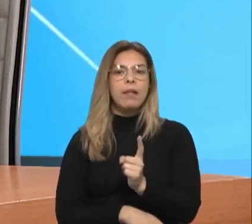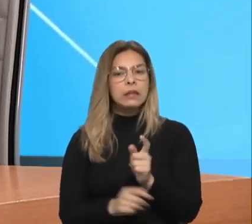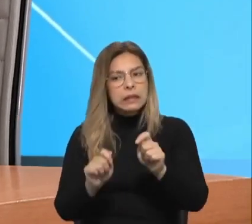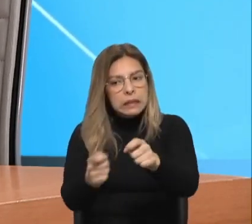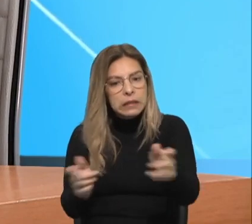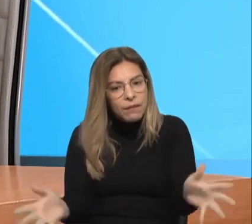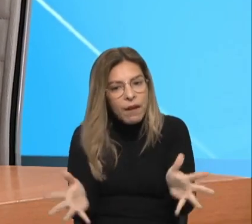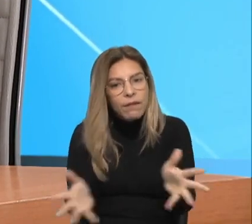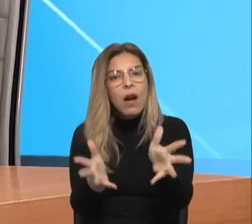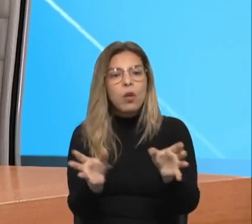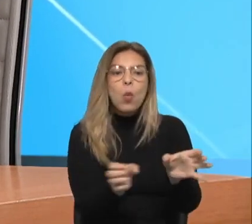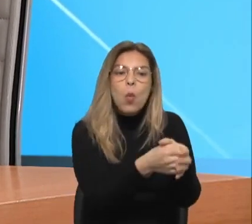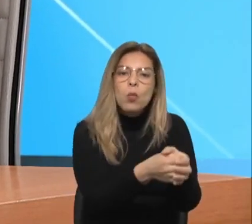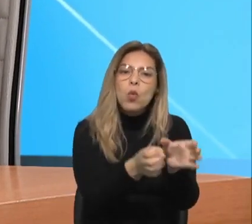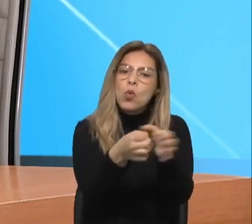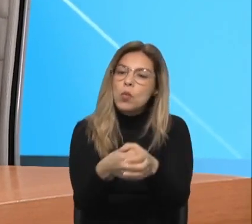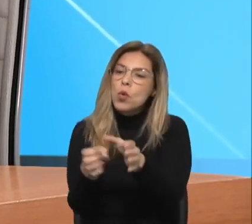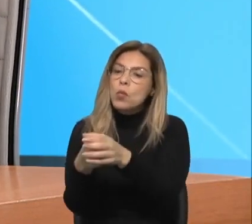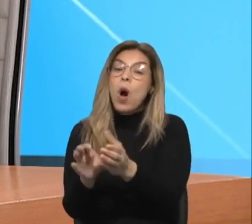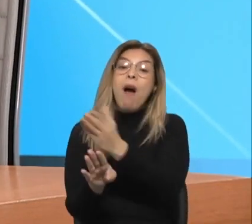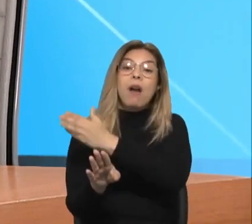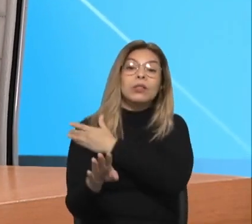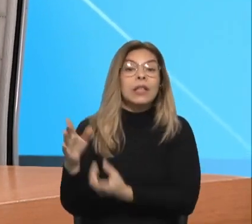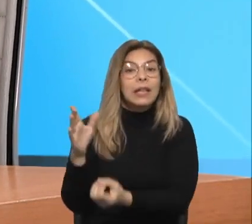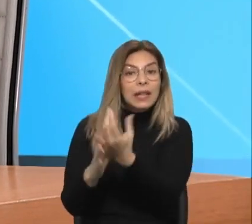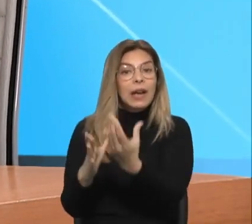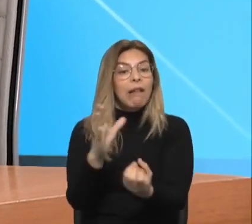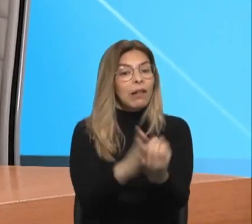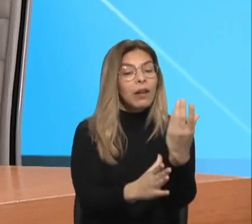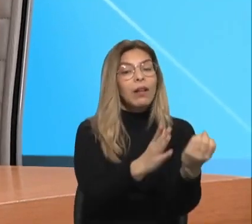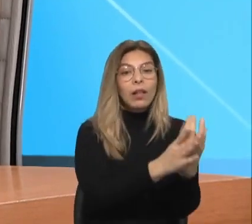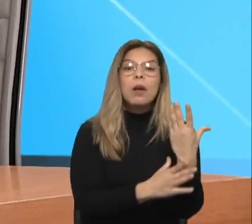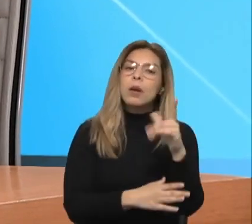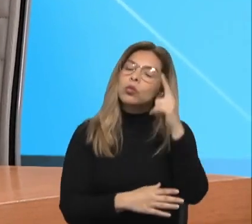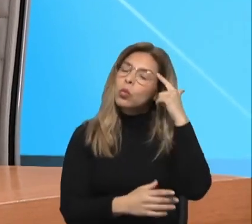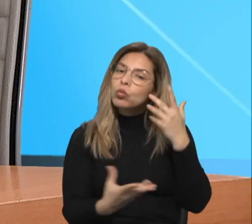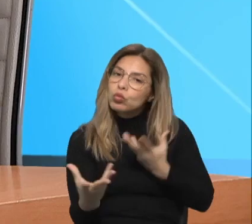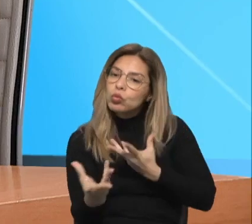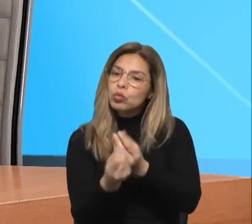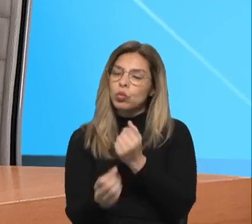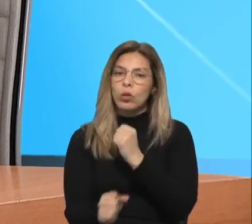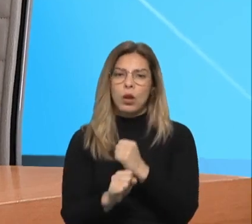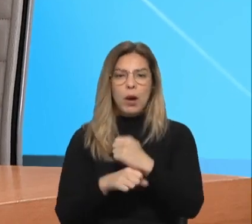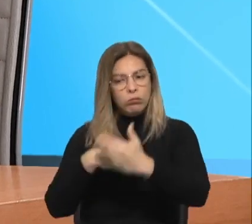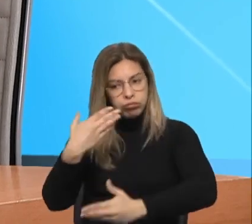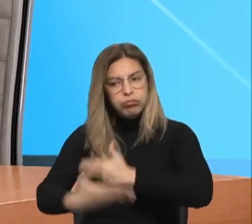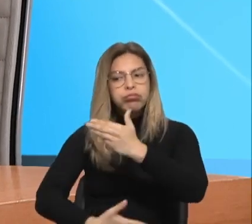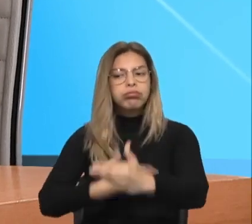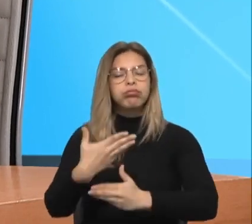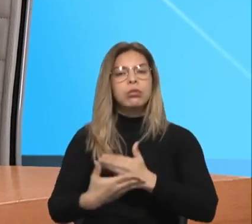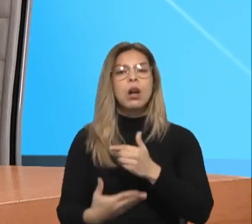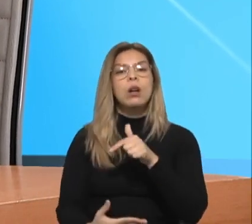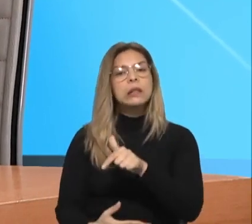as tais comissões que foram criadas e que continue o trabalho conjunto com os coordenadores locais e as